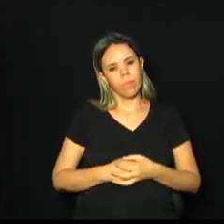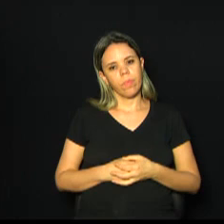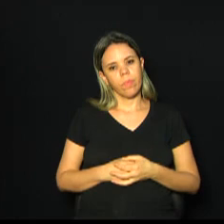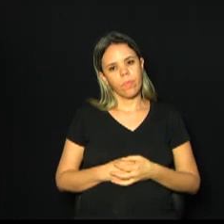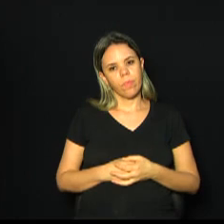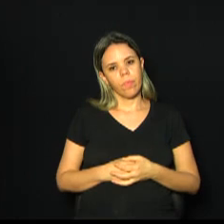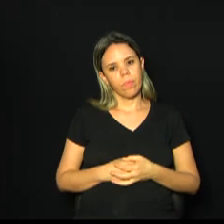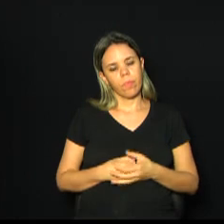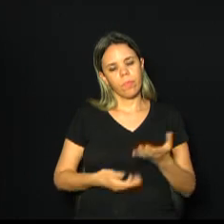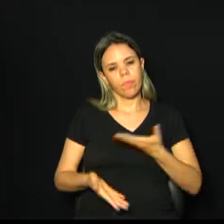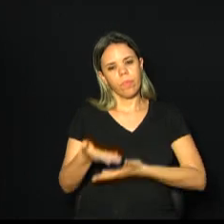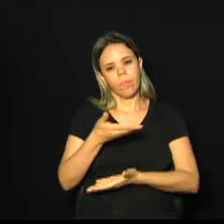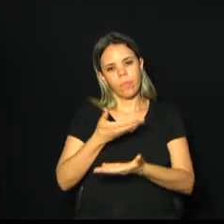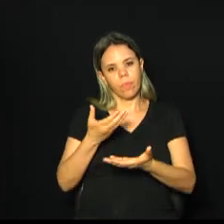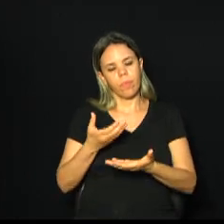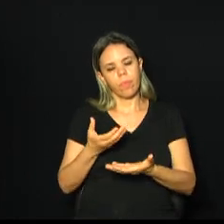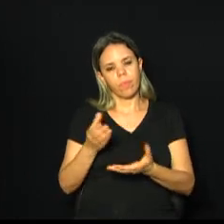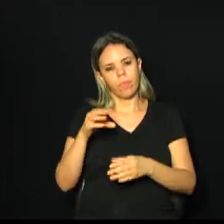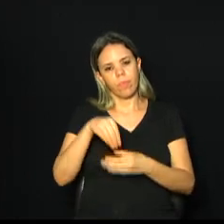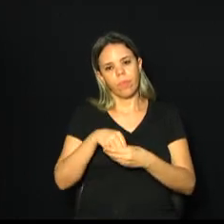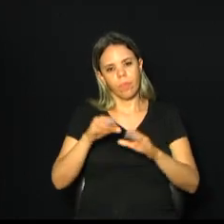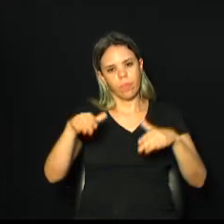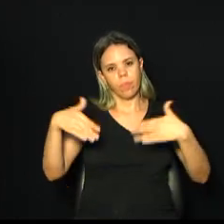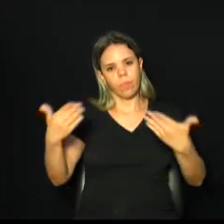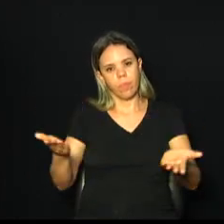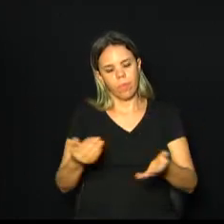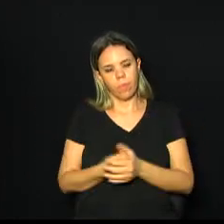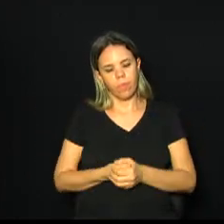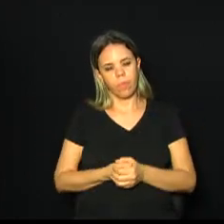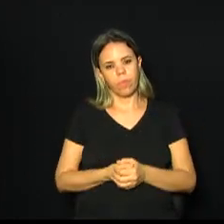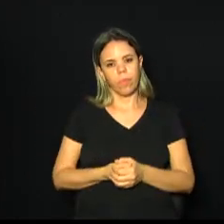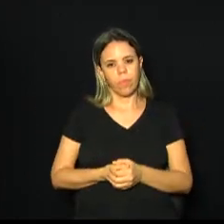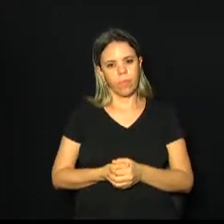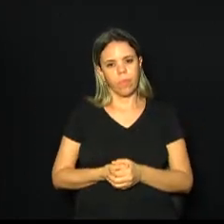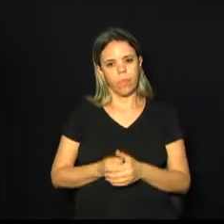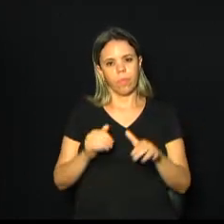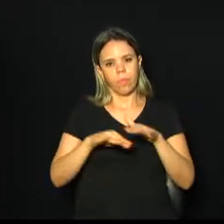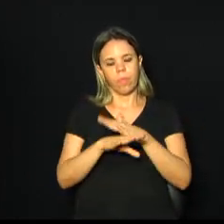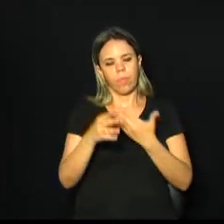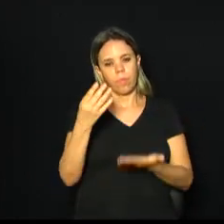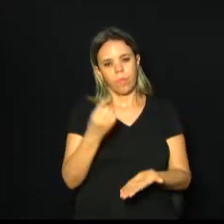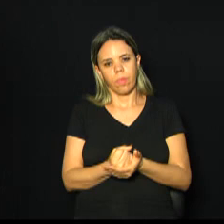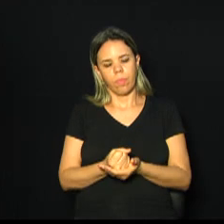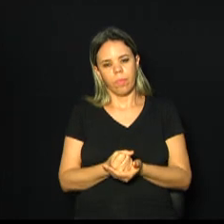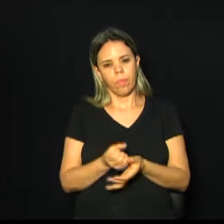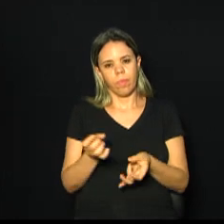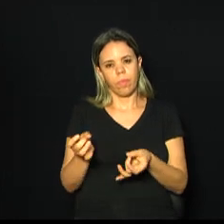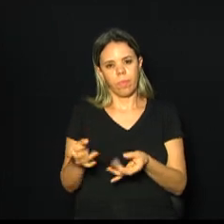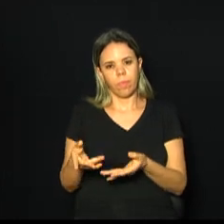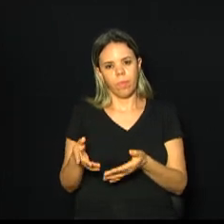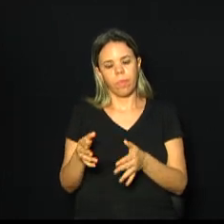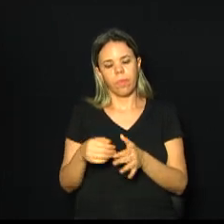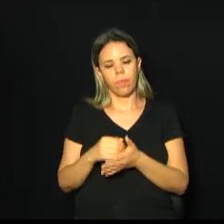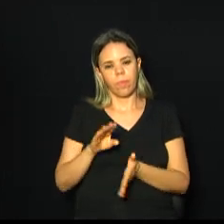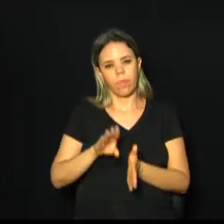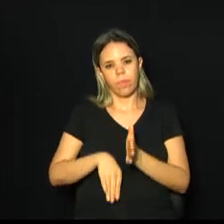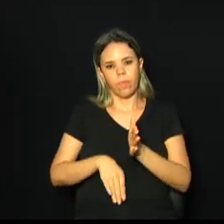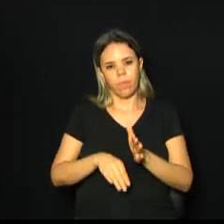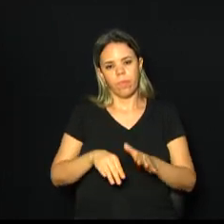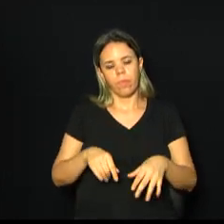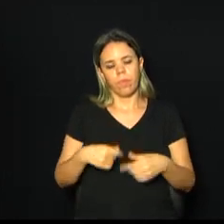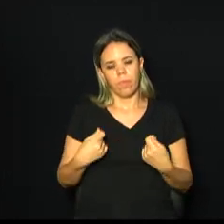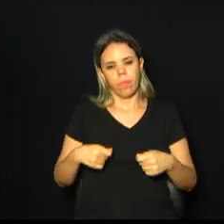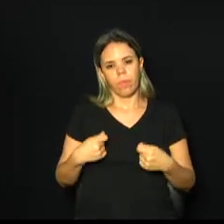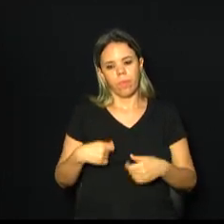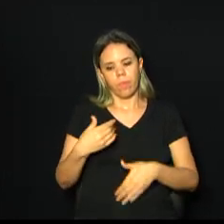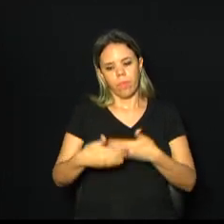o compartilhamento interno e externo, o armazenamento e o descarte. Isso tem que ser um